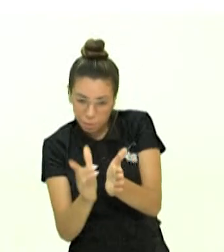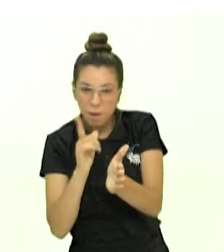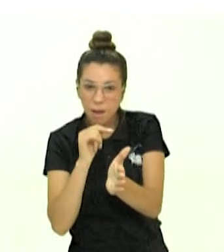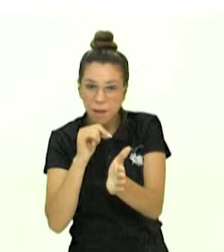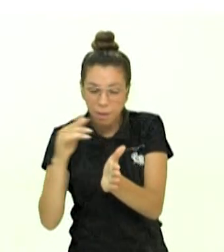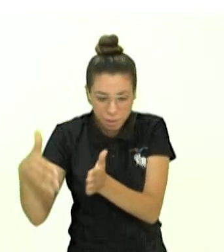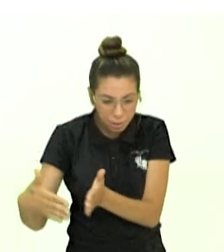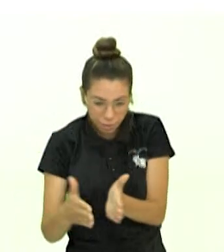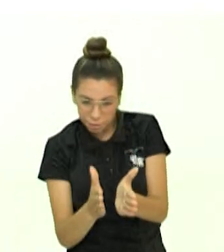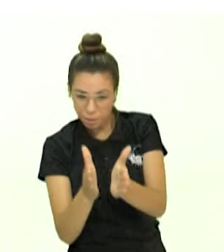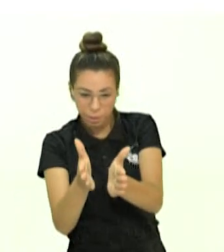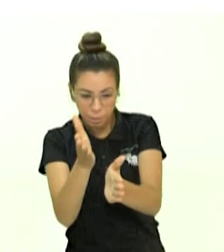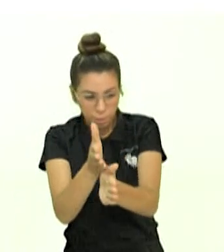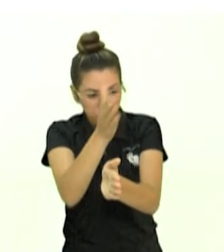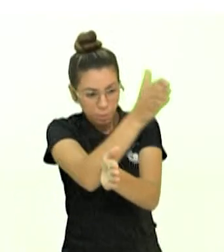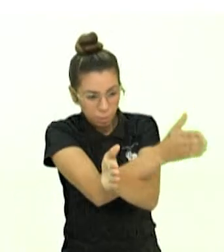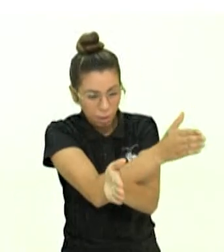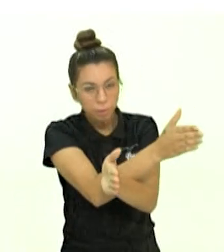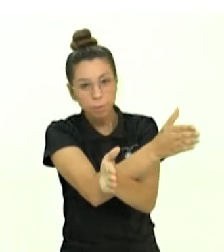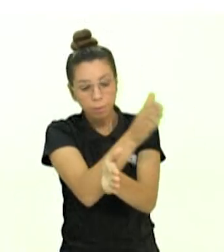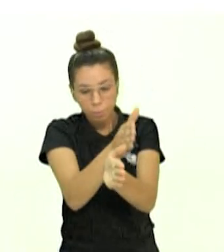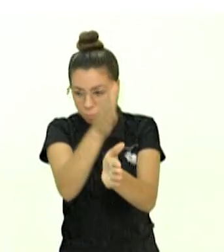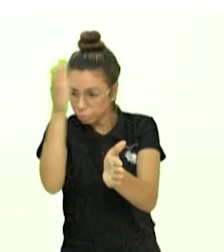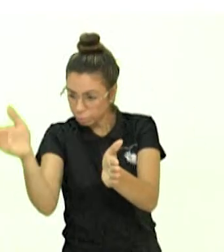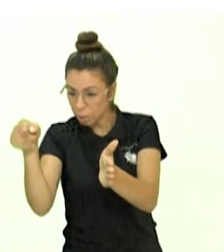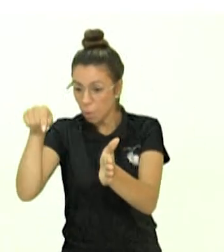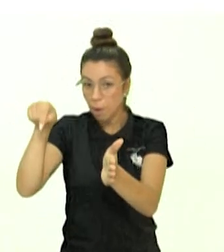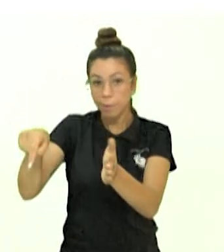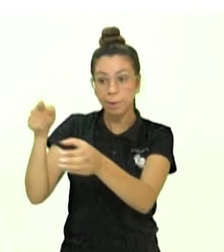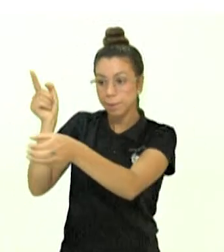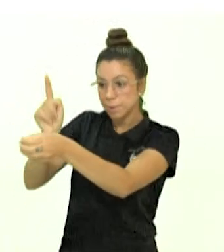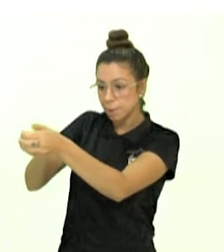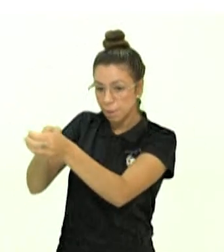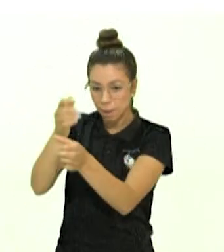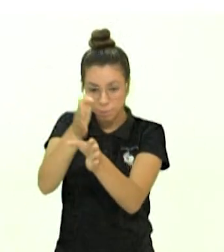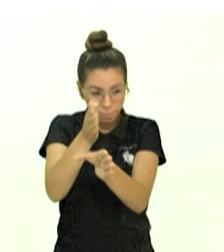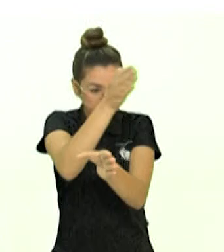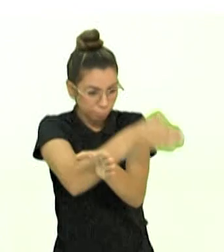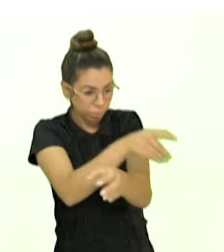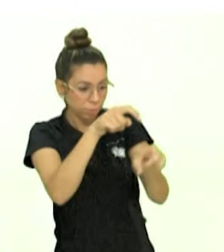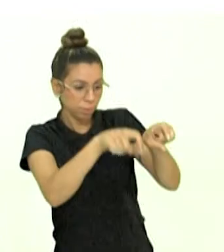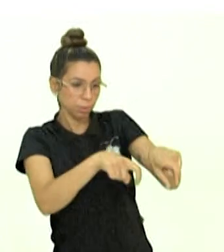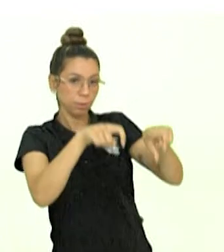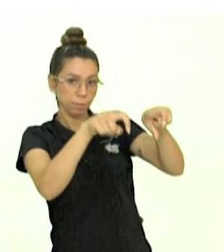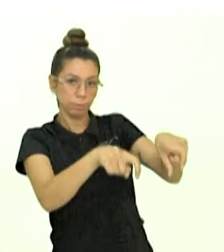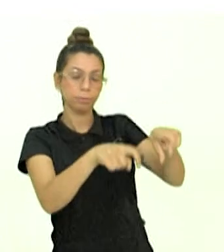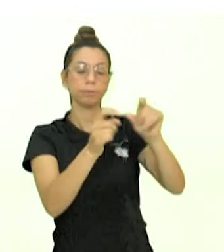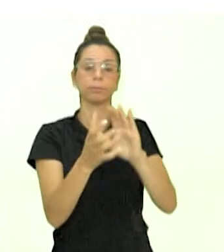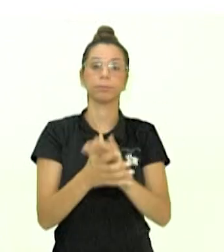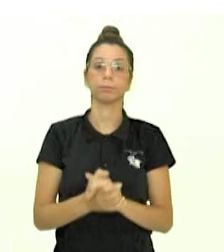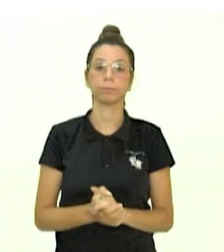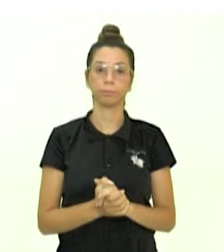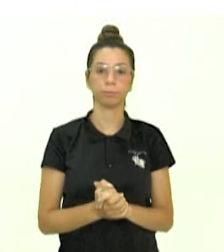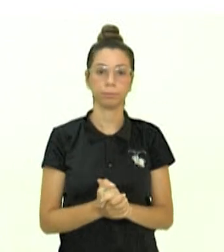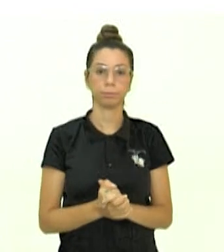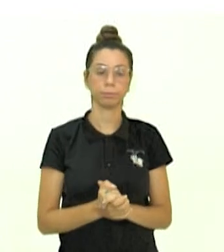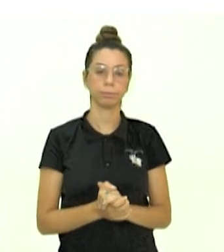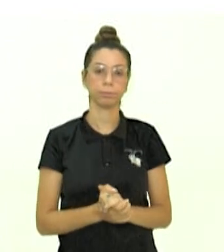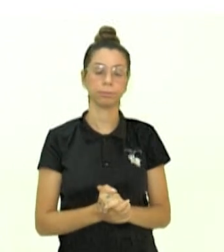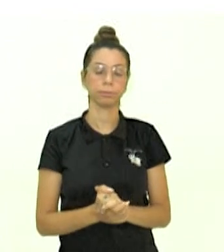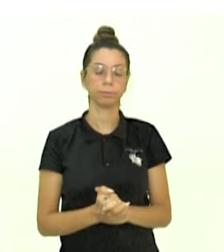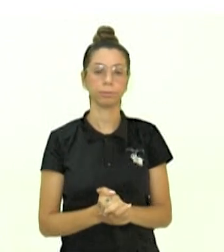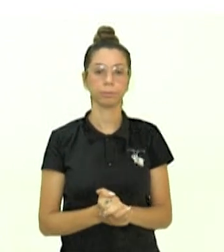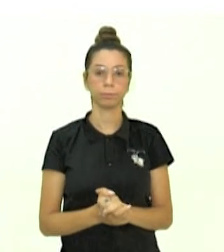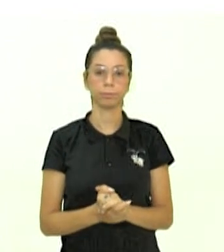fosse o campo, né? E aqui diz assim, living in the city may be more stressful than living in the